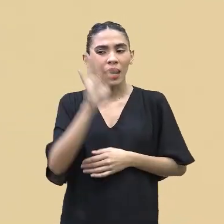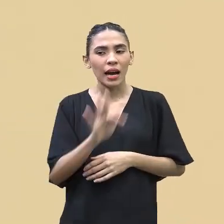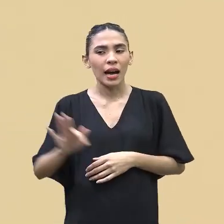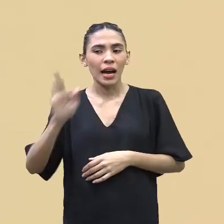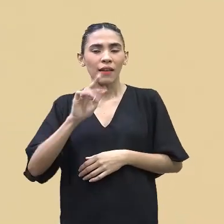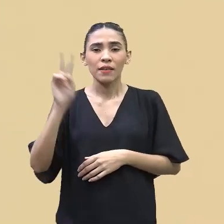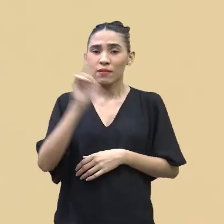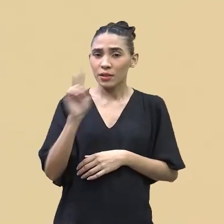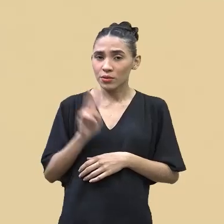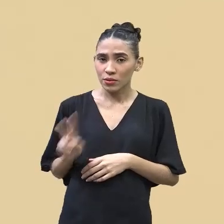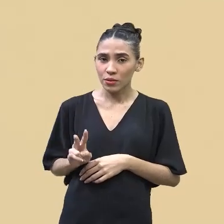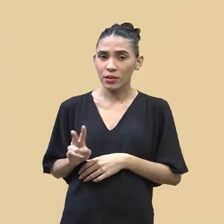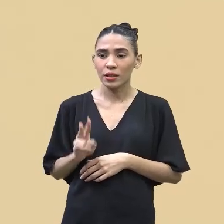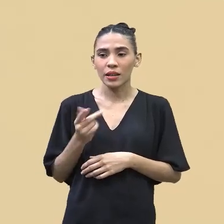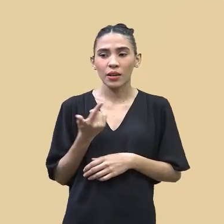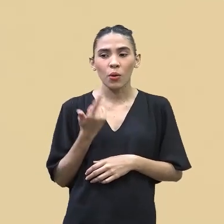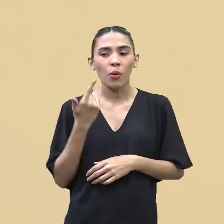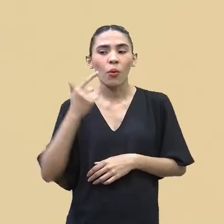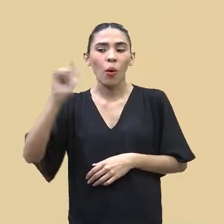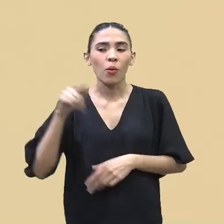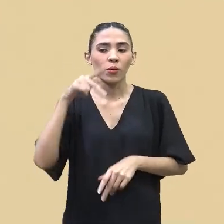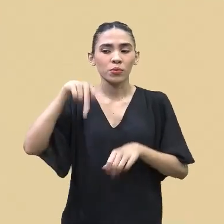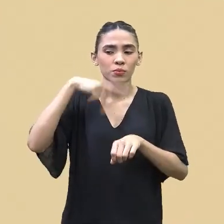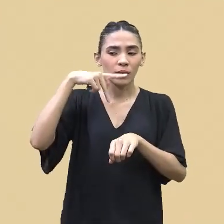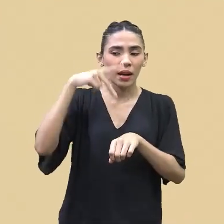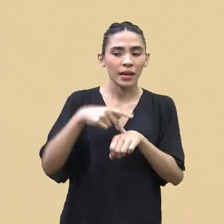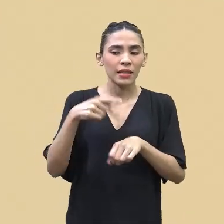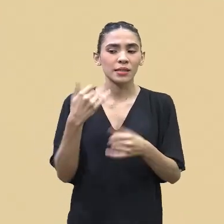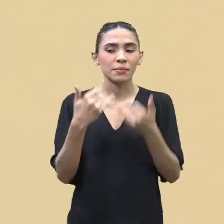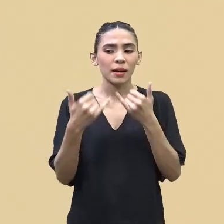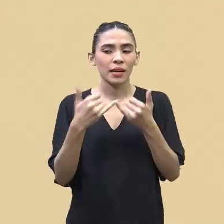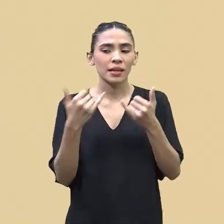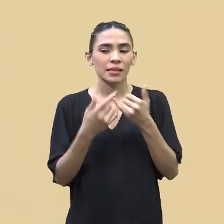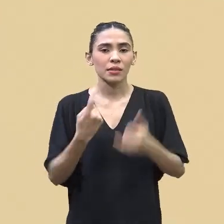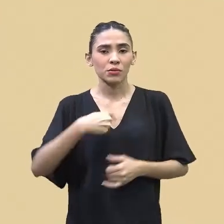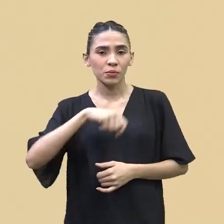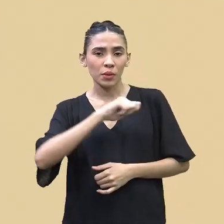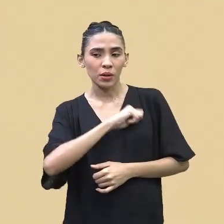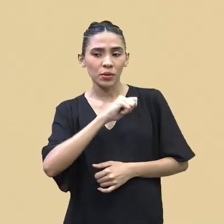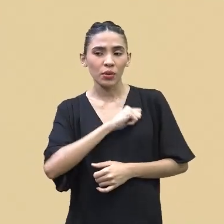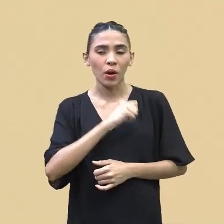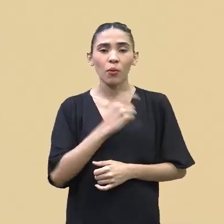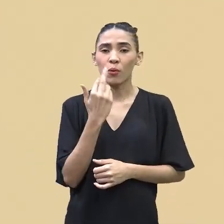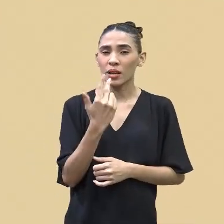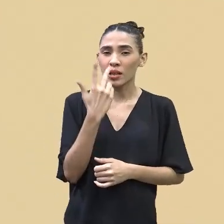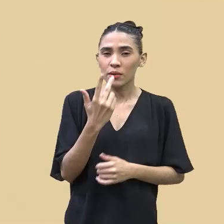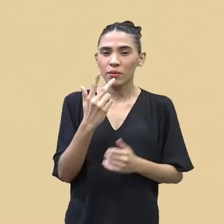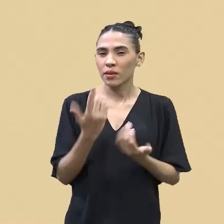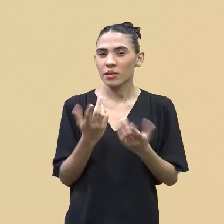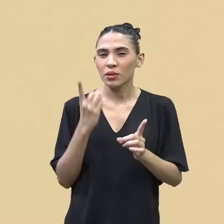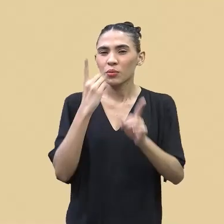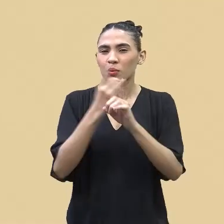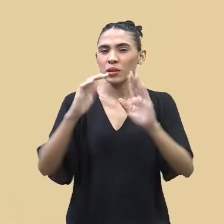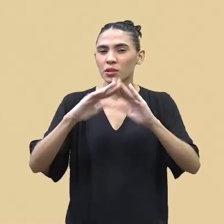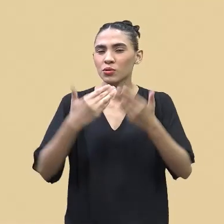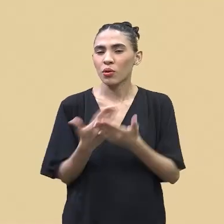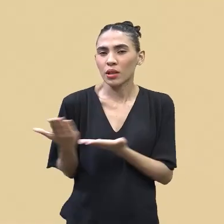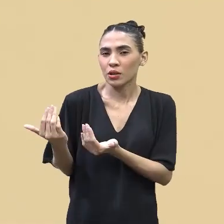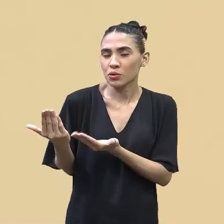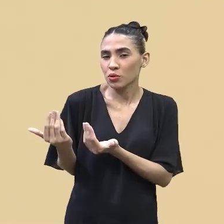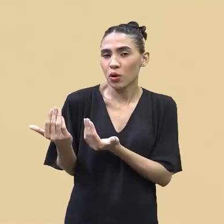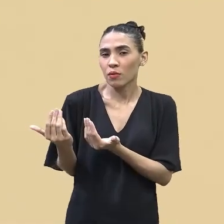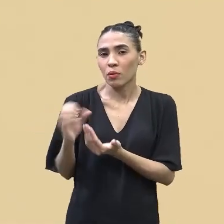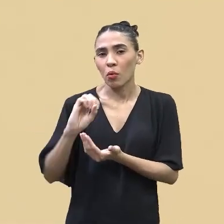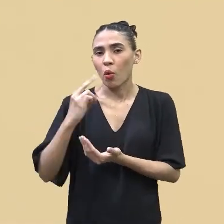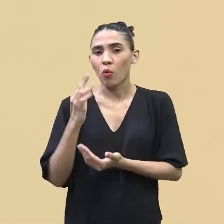outros hispanos e outros povos, né? Dentro de uma escola, onde todos eles se encontram, quando são jovens, ou dentro da